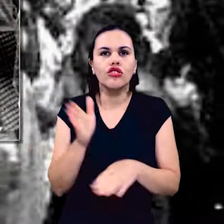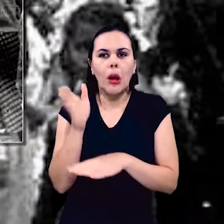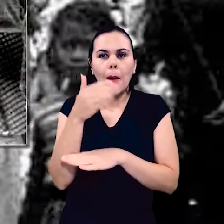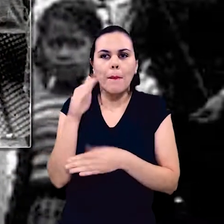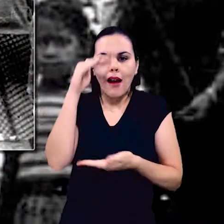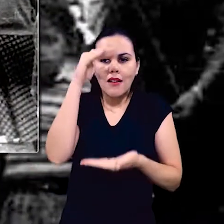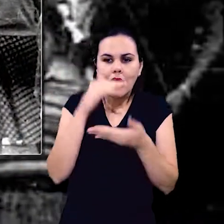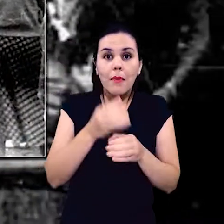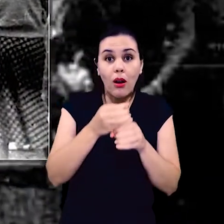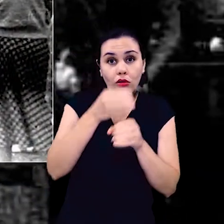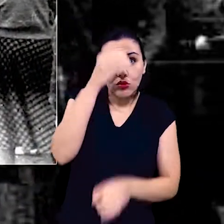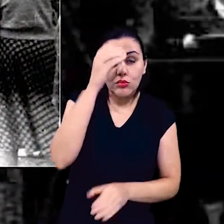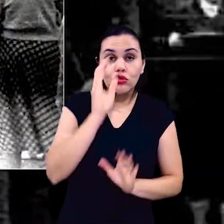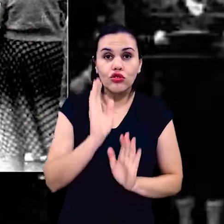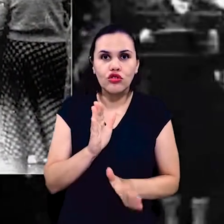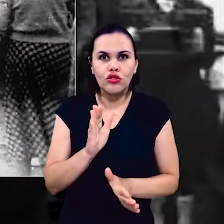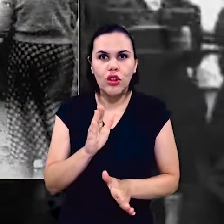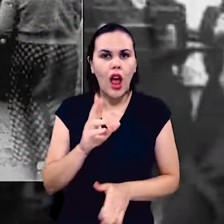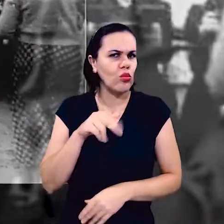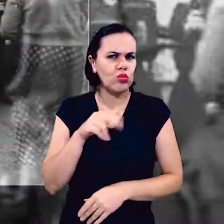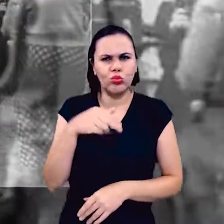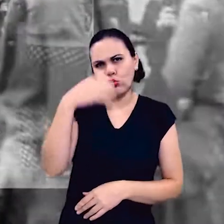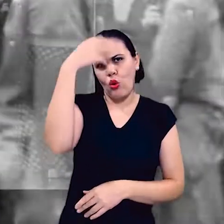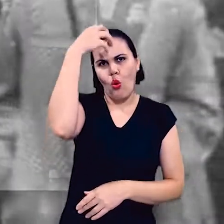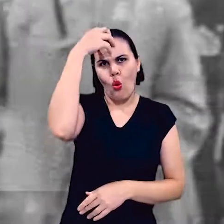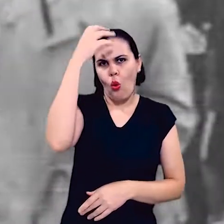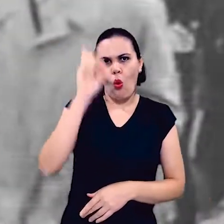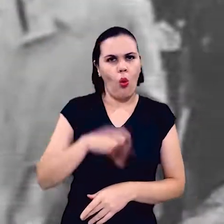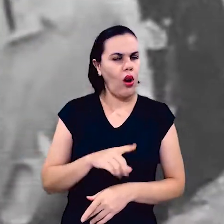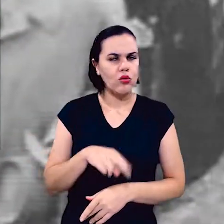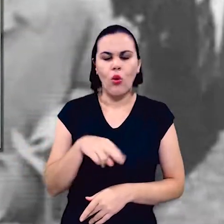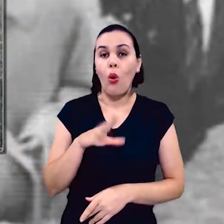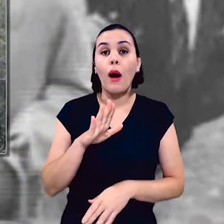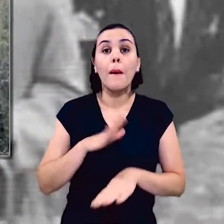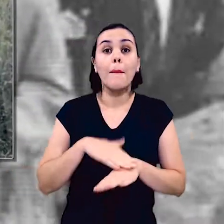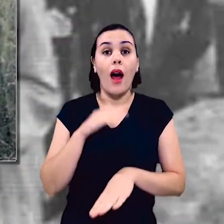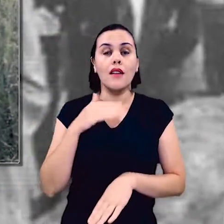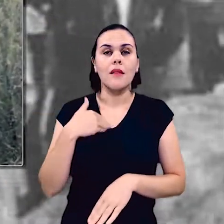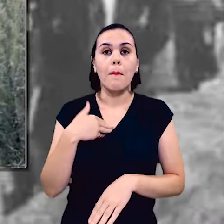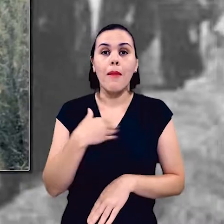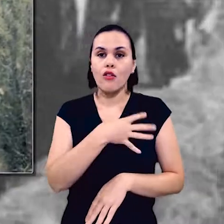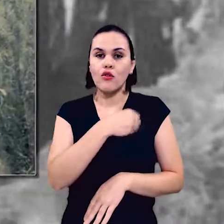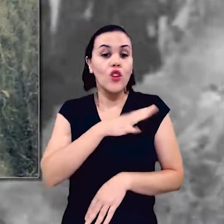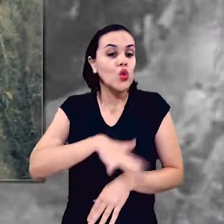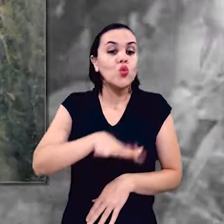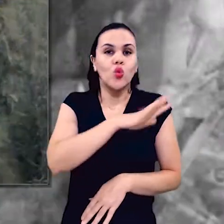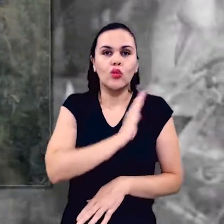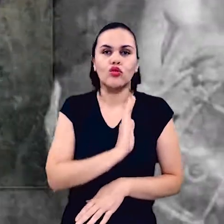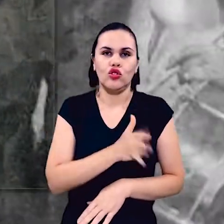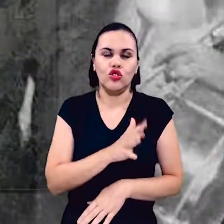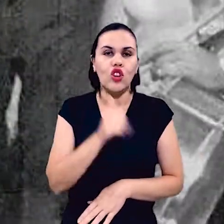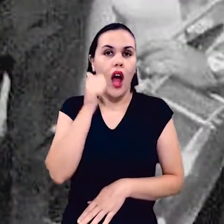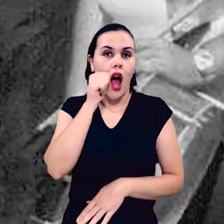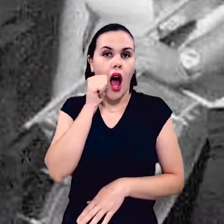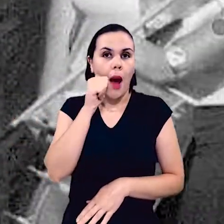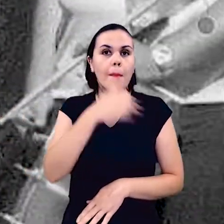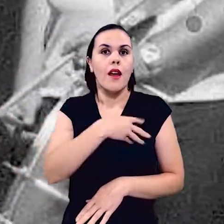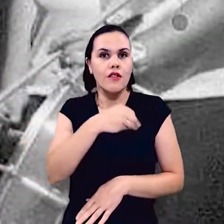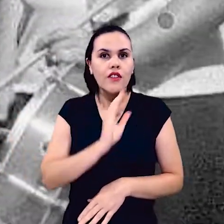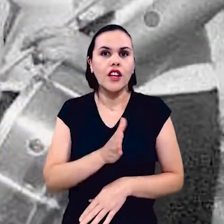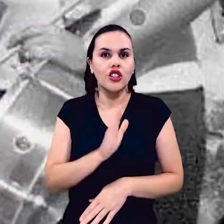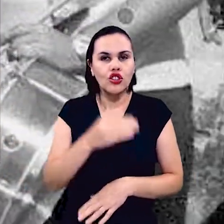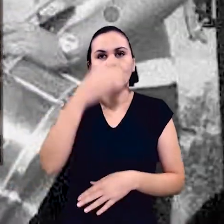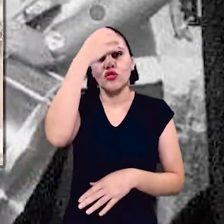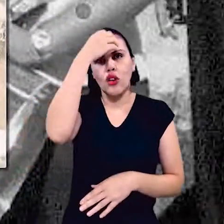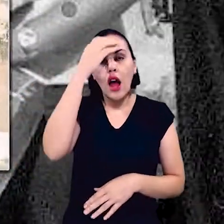já carreguei a bandeirinha do mastro. Eu não fui imperatriz, mas, em compensação, os meus filhos todos foram, né?